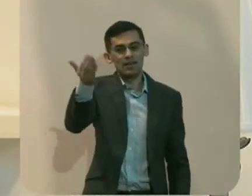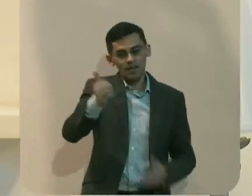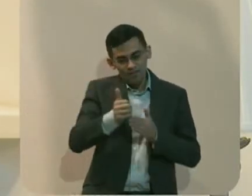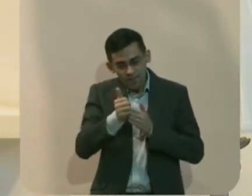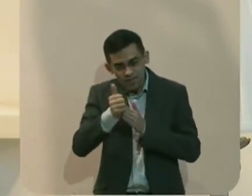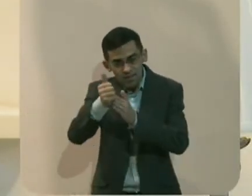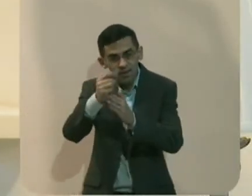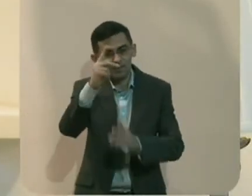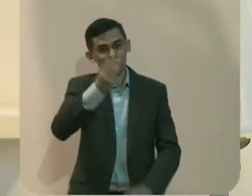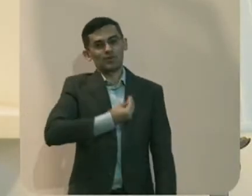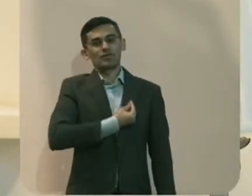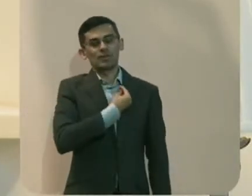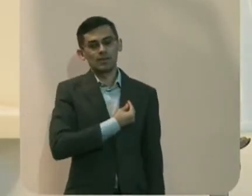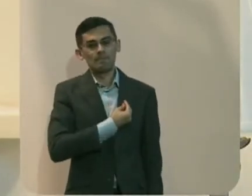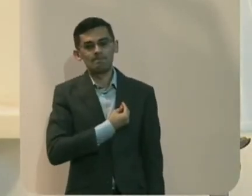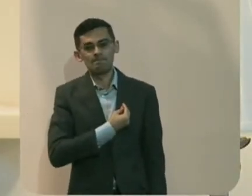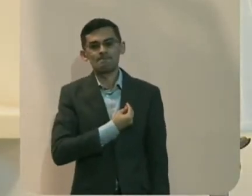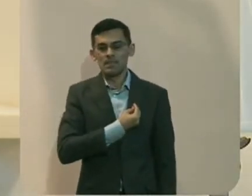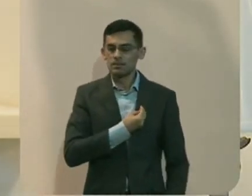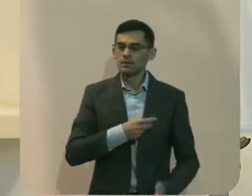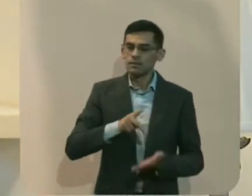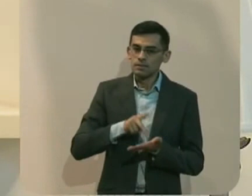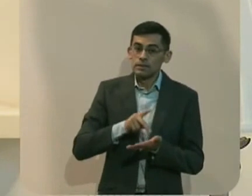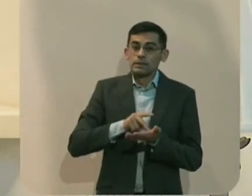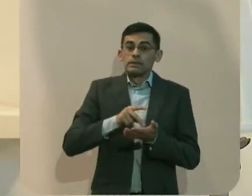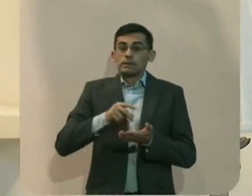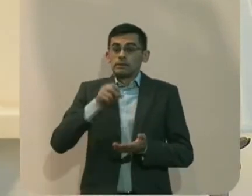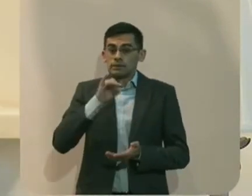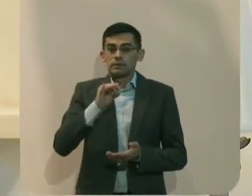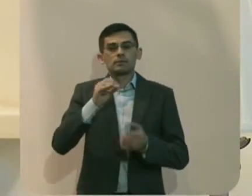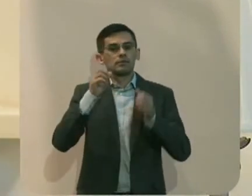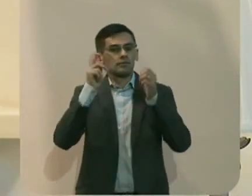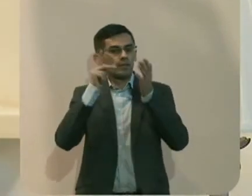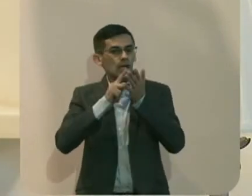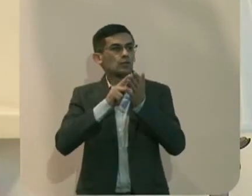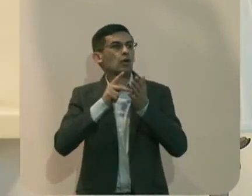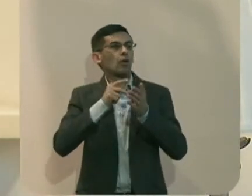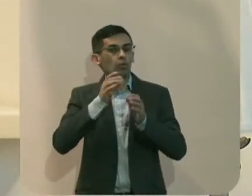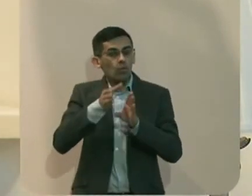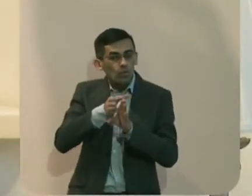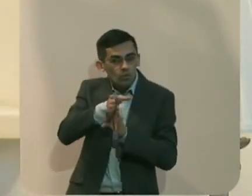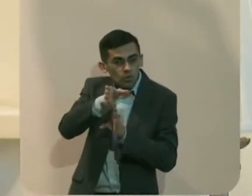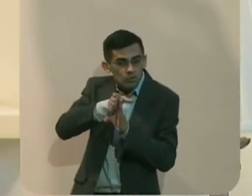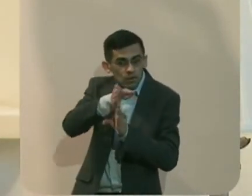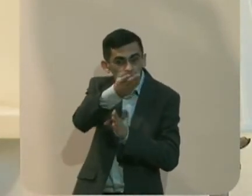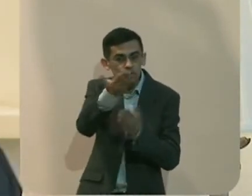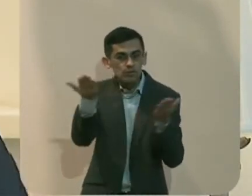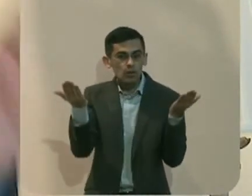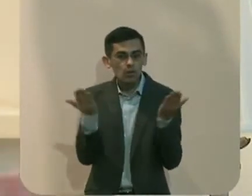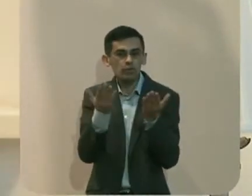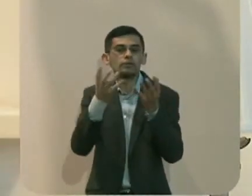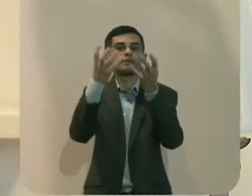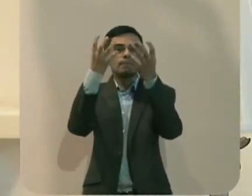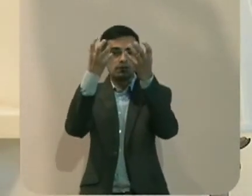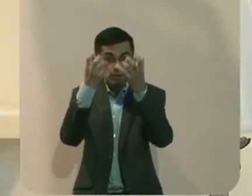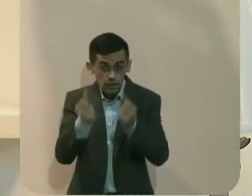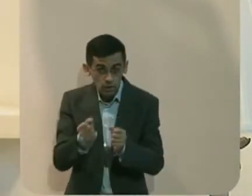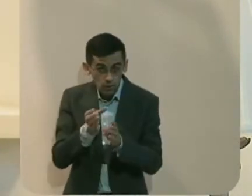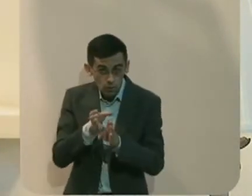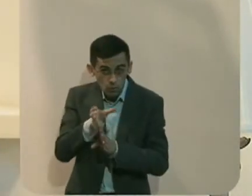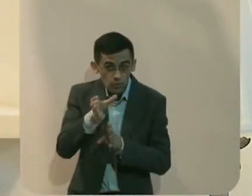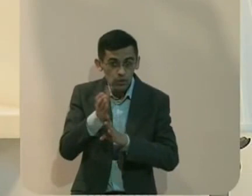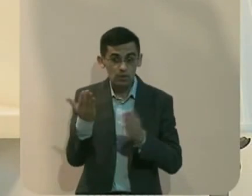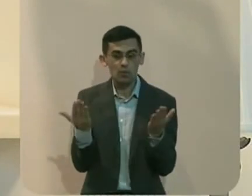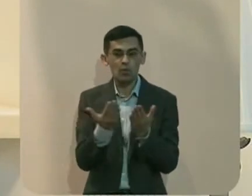seus passos. Então, se eu pudesse deixar um conselho para você, se você aceitasse esse